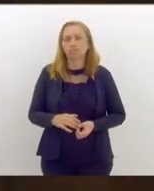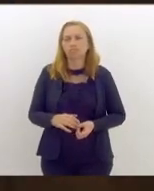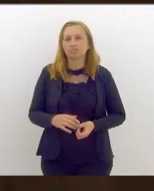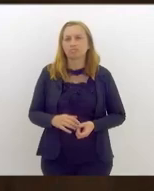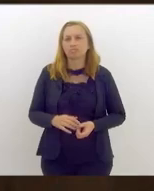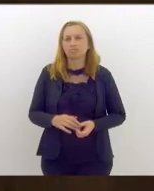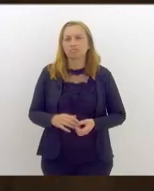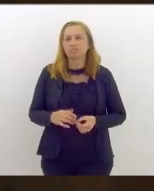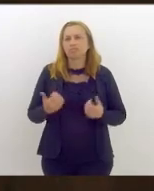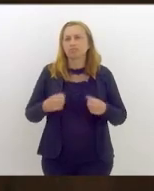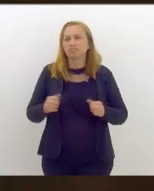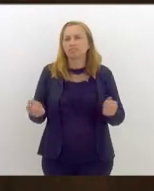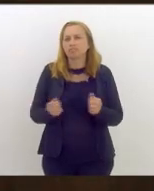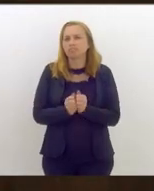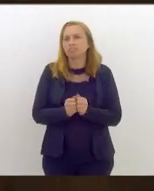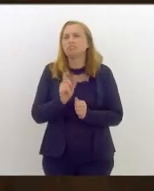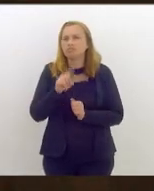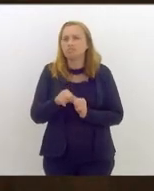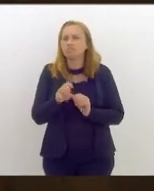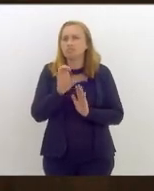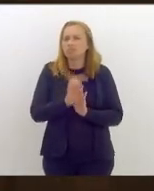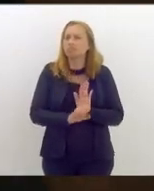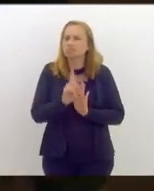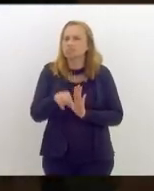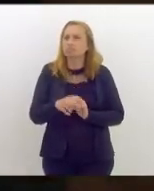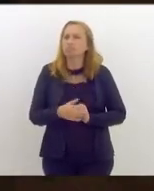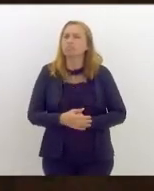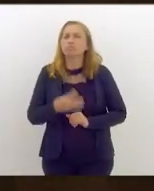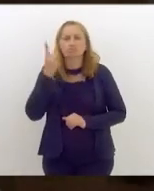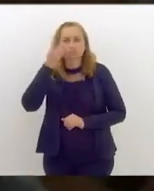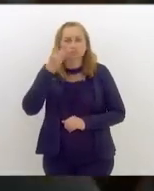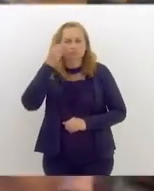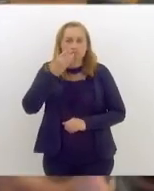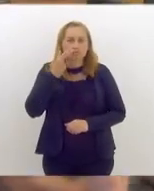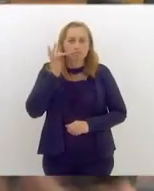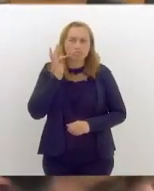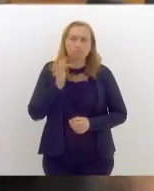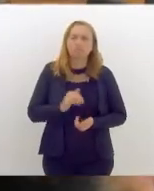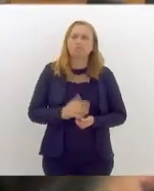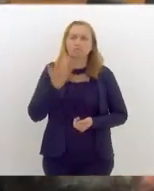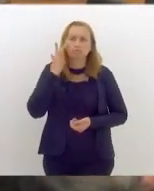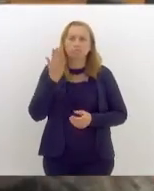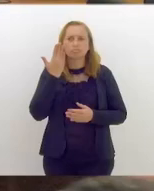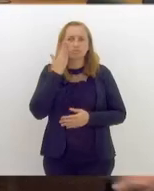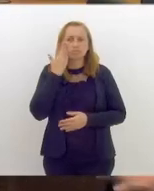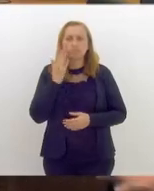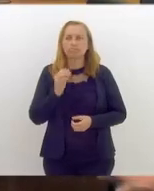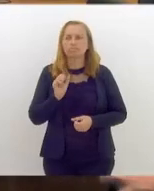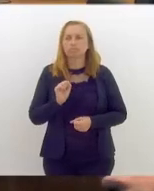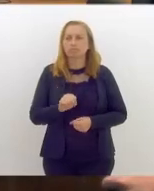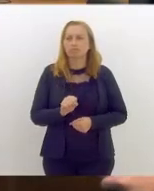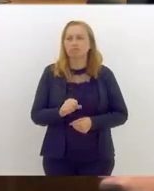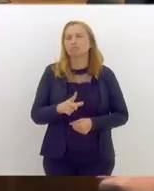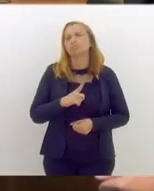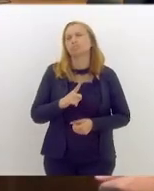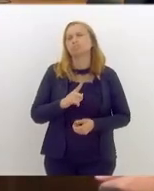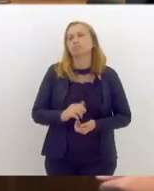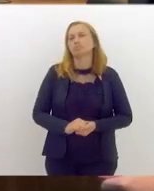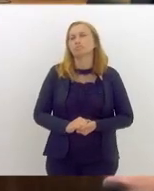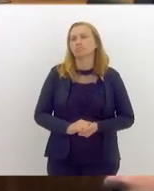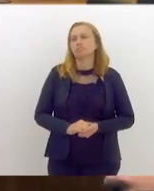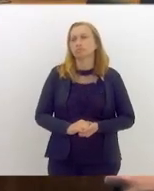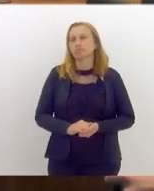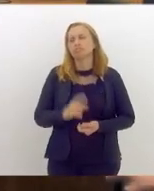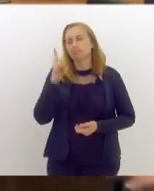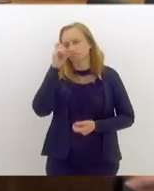paralelo tem que ser emendado ele já é uma Emenda Deputado Flávio Presidente eu acho que a gente precisa ter um entendimento procedimento já tá